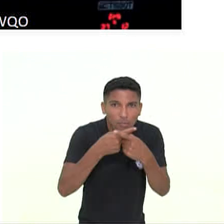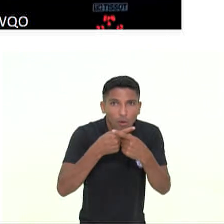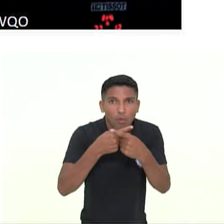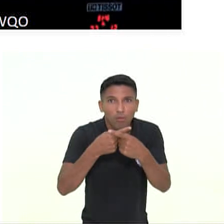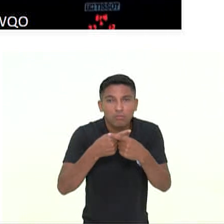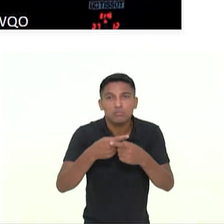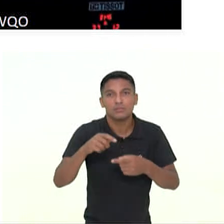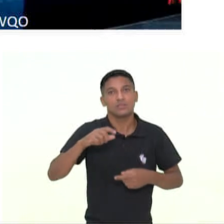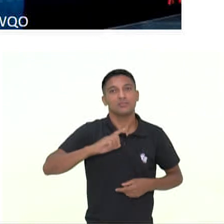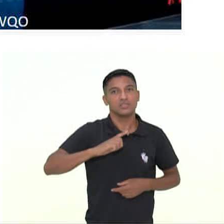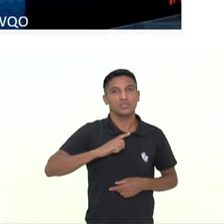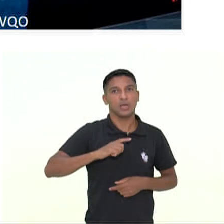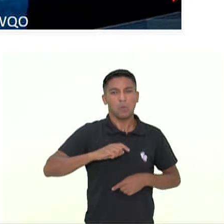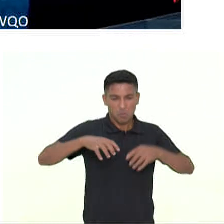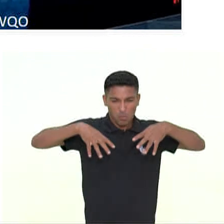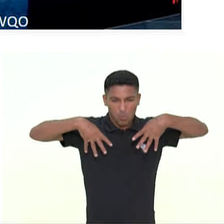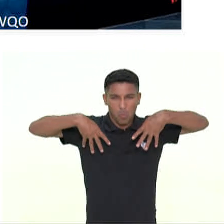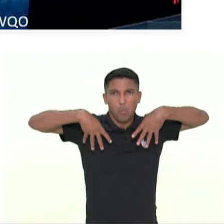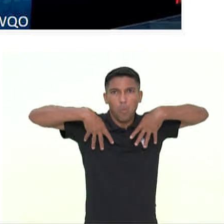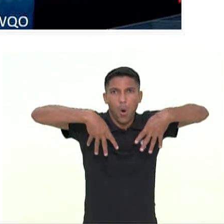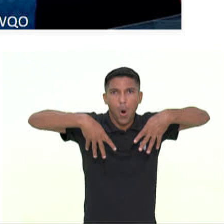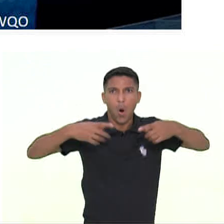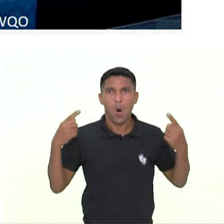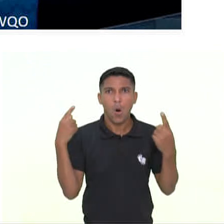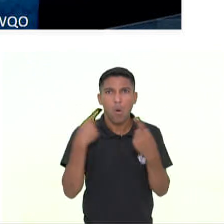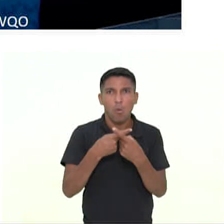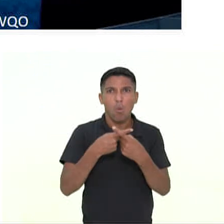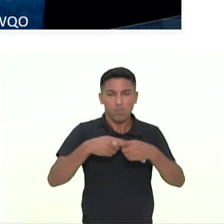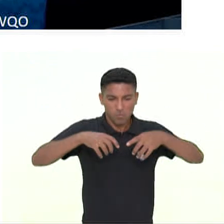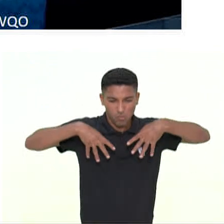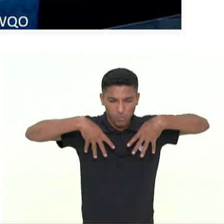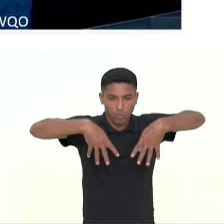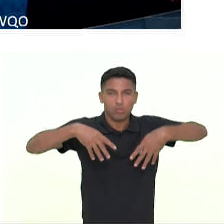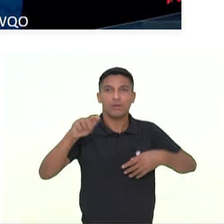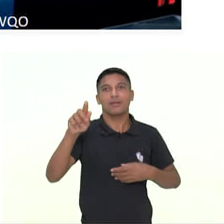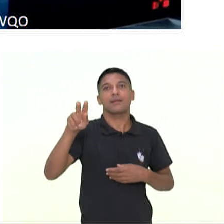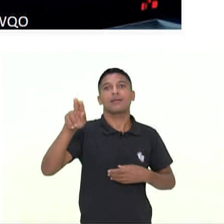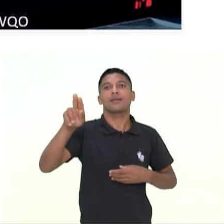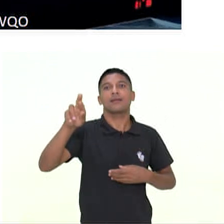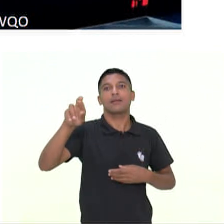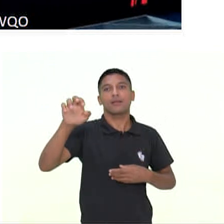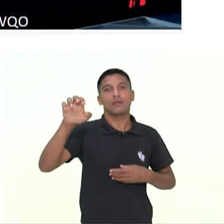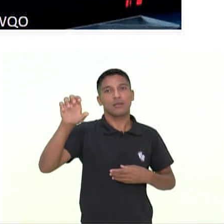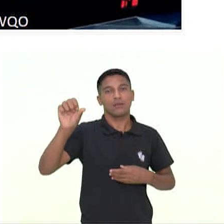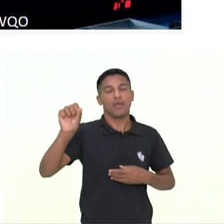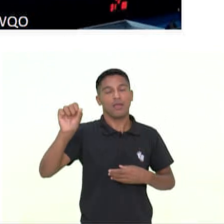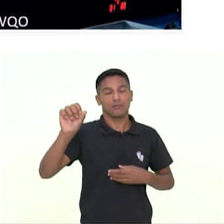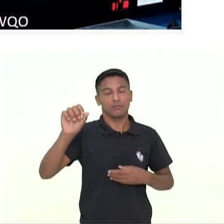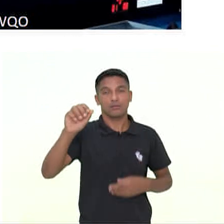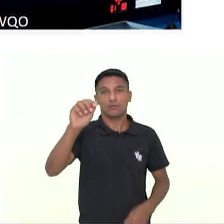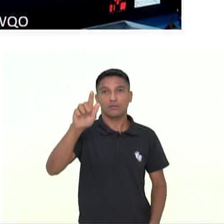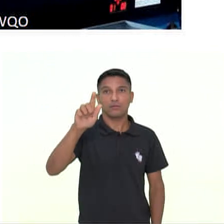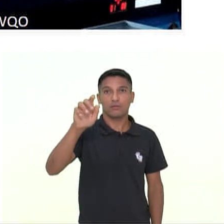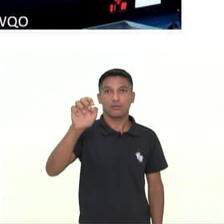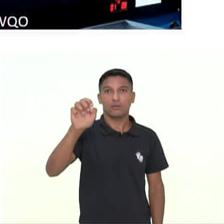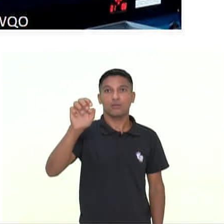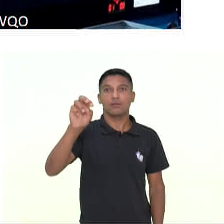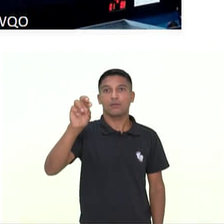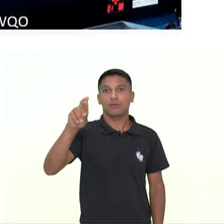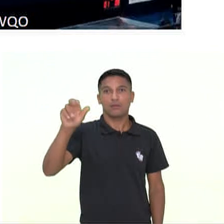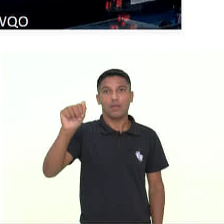manusear uma espada o império romano tornou o gladio né uma das armas mais populares na história da humanidade